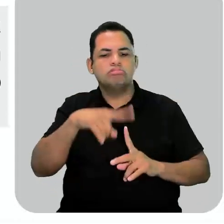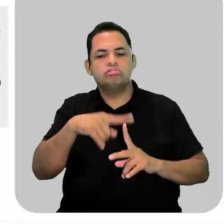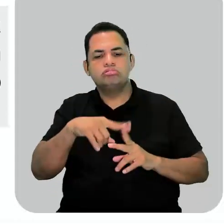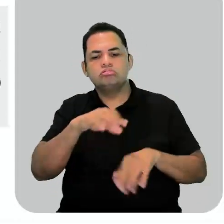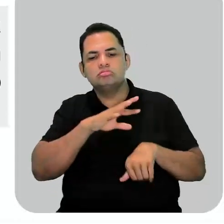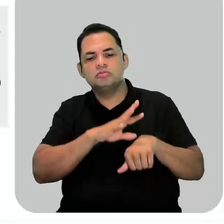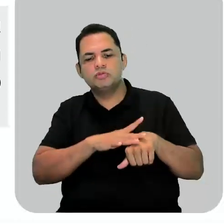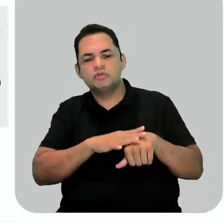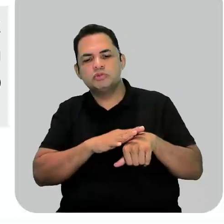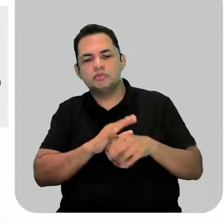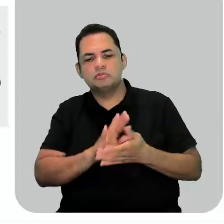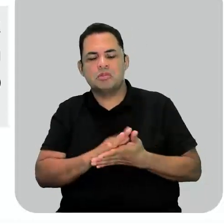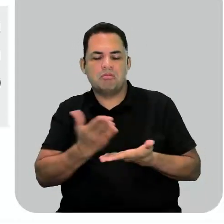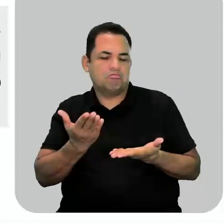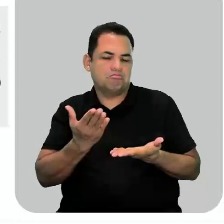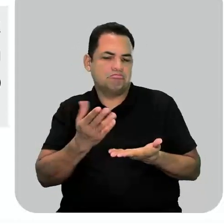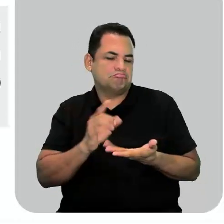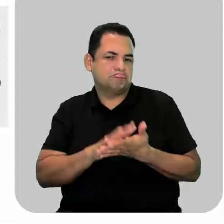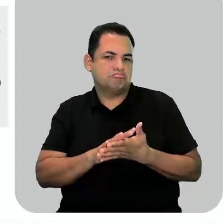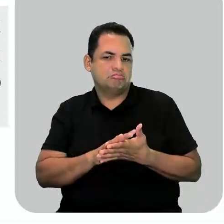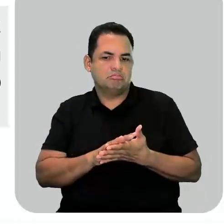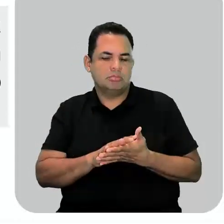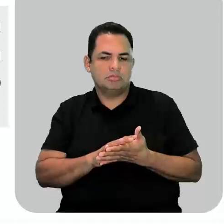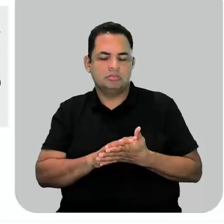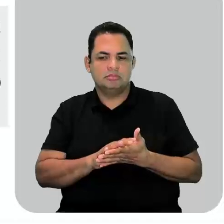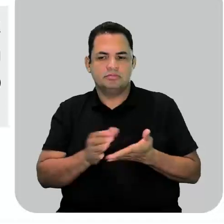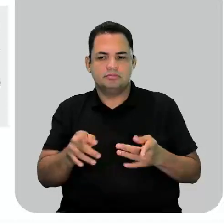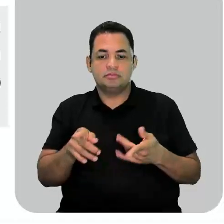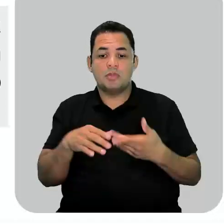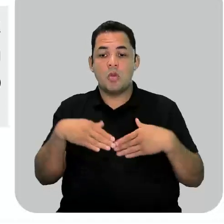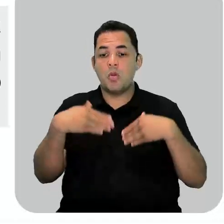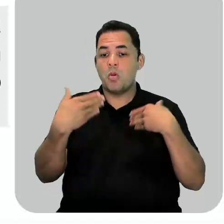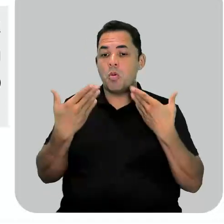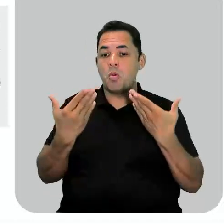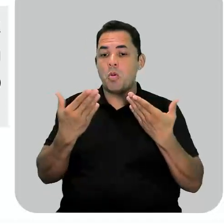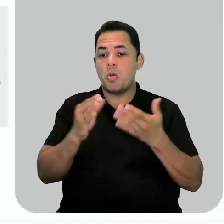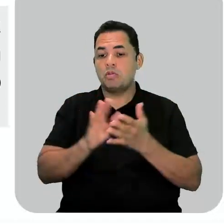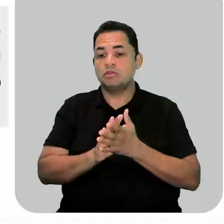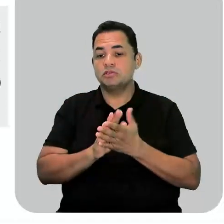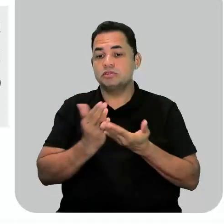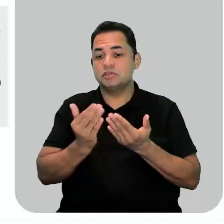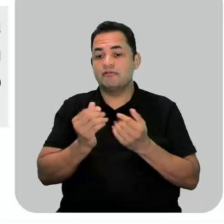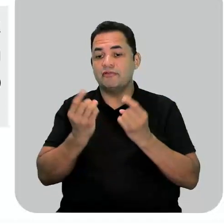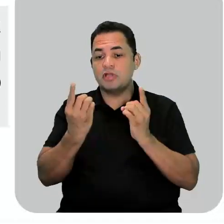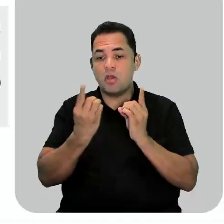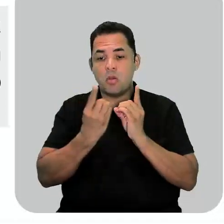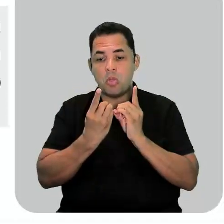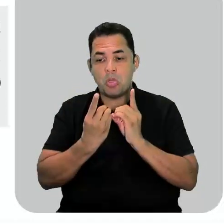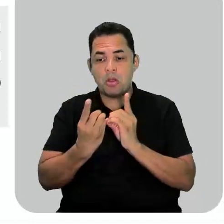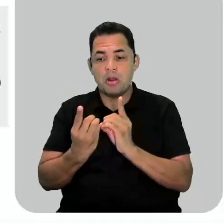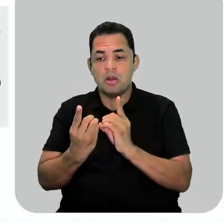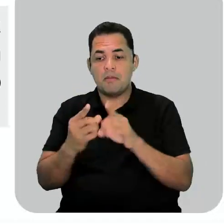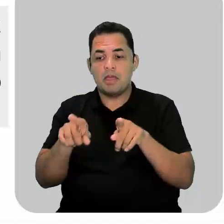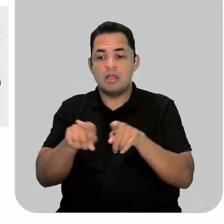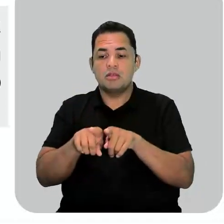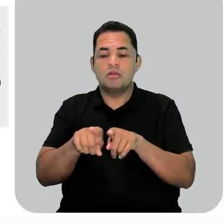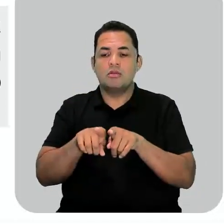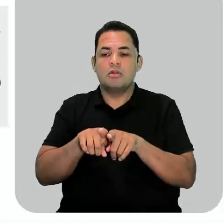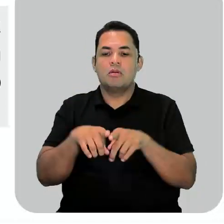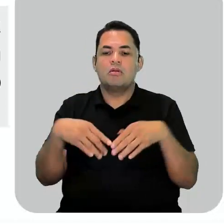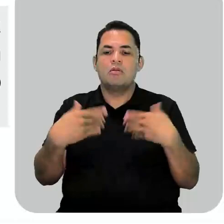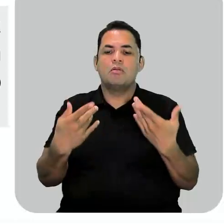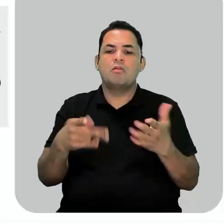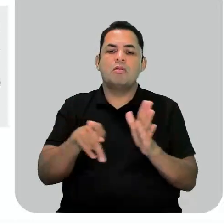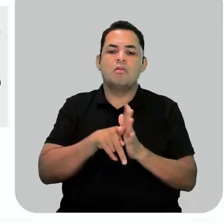tem ou enfermidade de um modo geral e qual é o tratamento específico para que você não venha